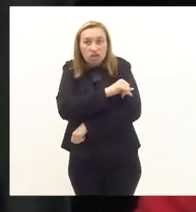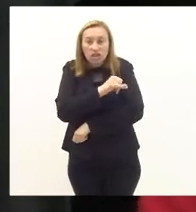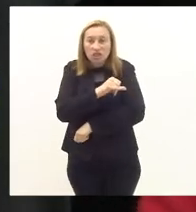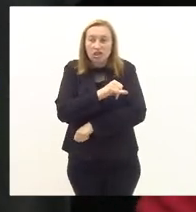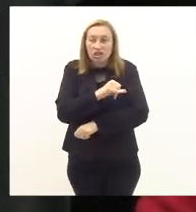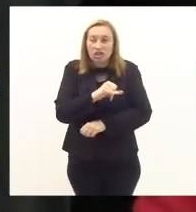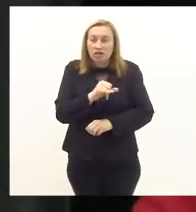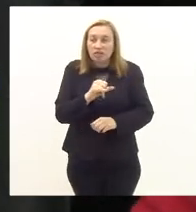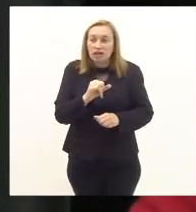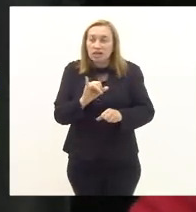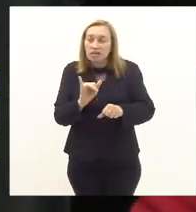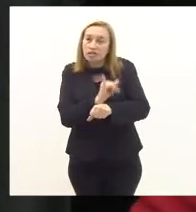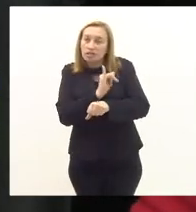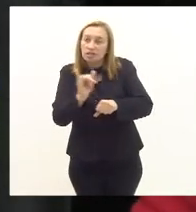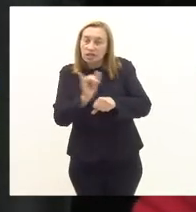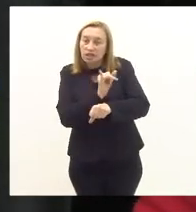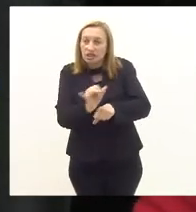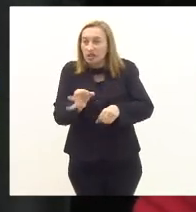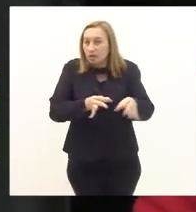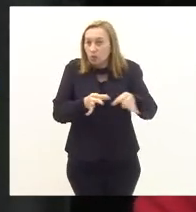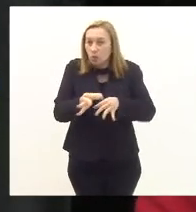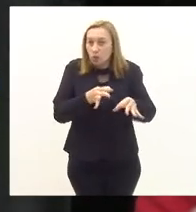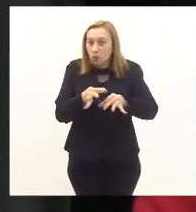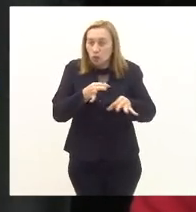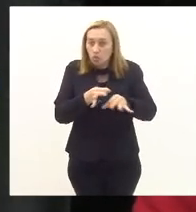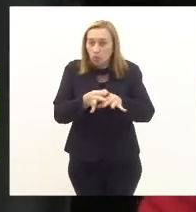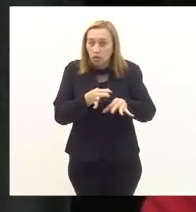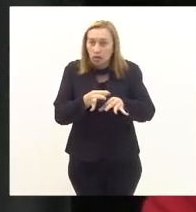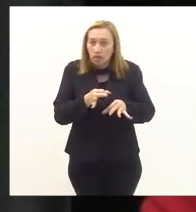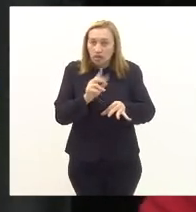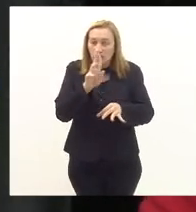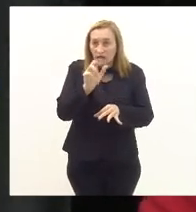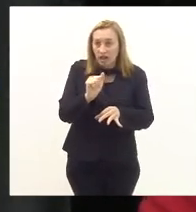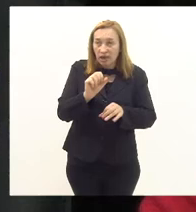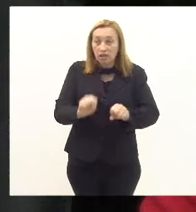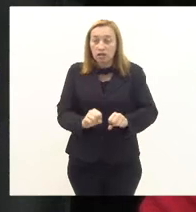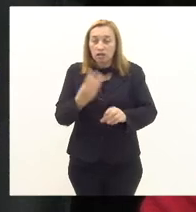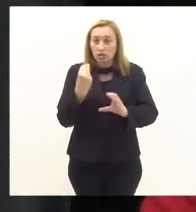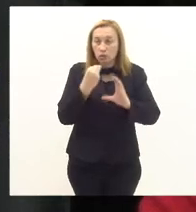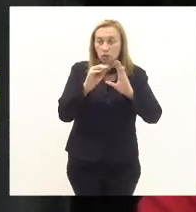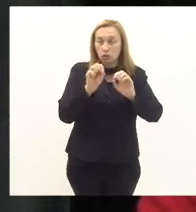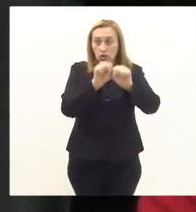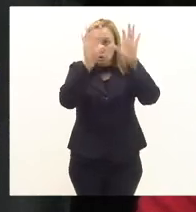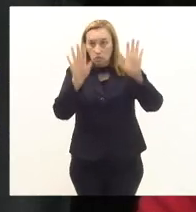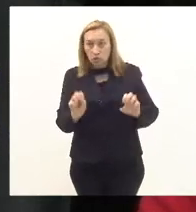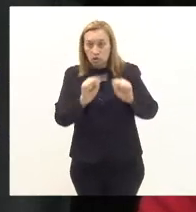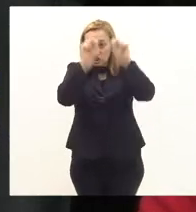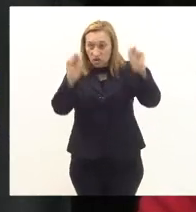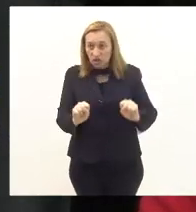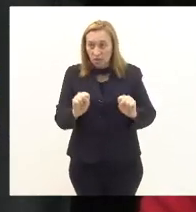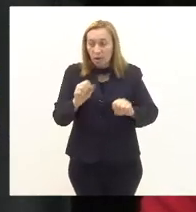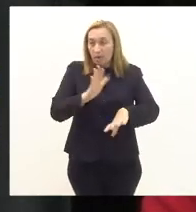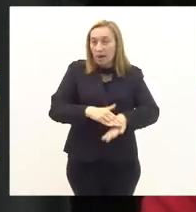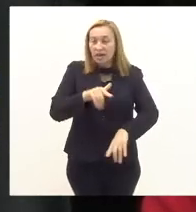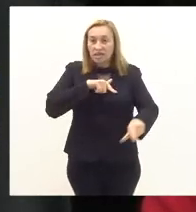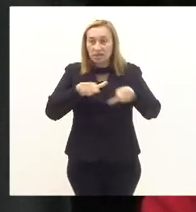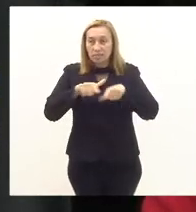a manutenção dessas vagas e disponibiliza essas vagas no sistema Mais Emprego do Ministério do